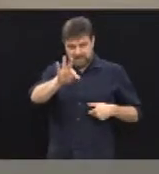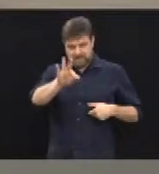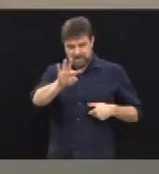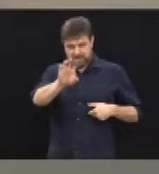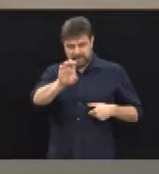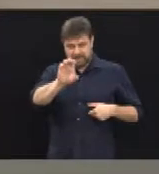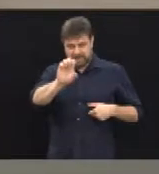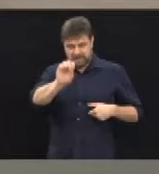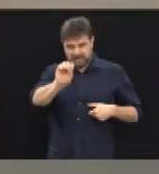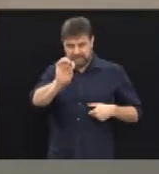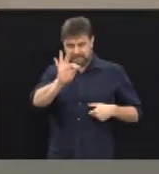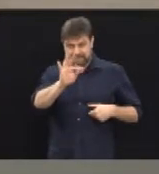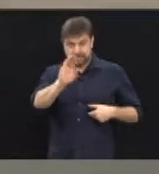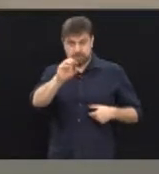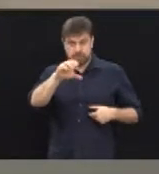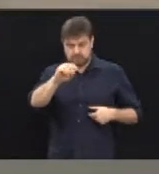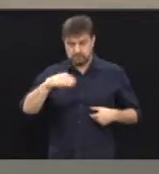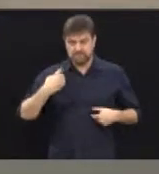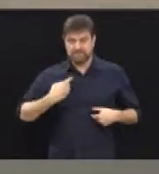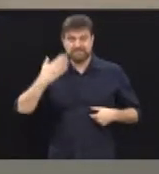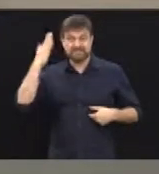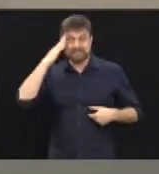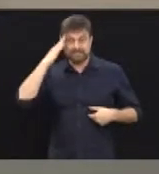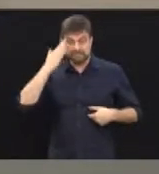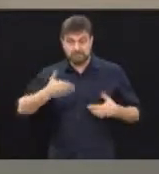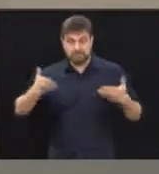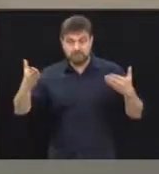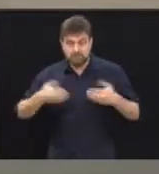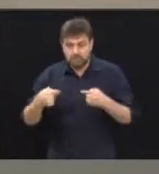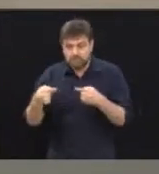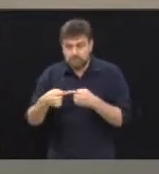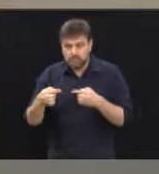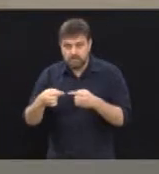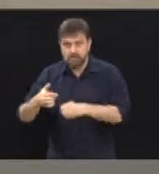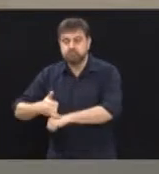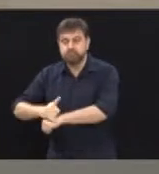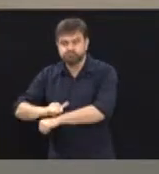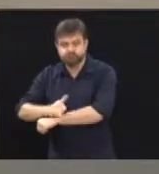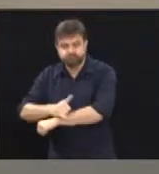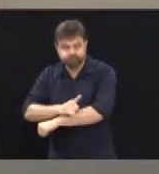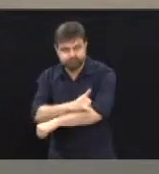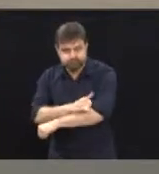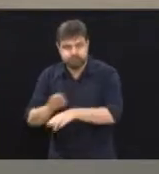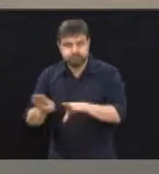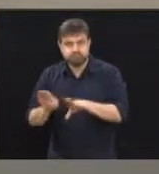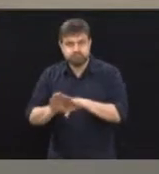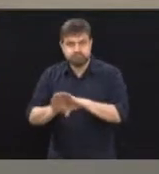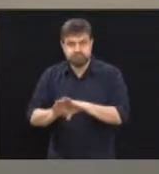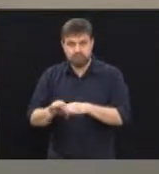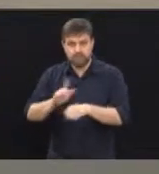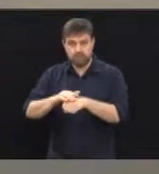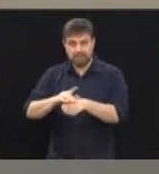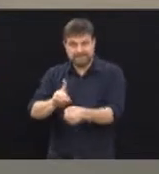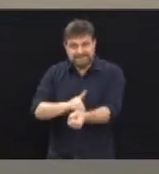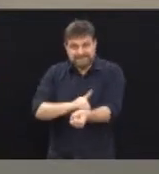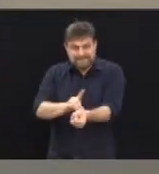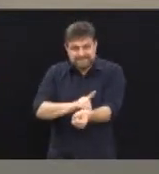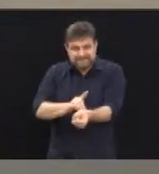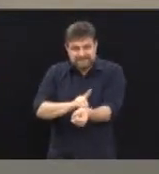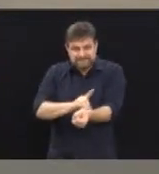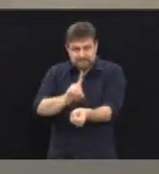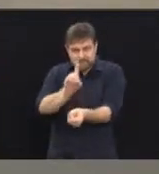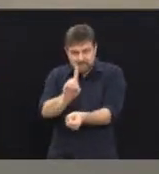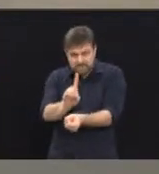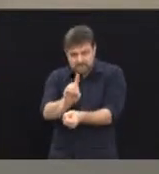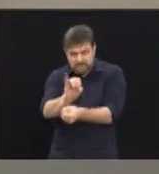uma relação, a gente sabe hoje que tem uma relação com a obesidade sim, e com o diabetes tipo 2.